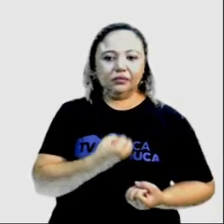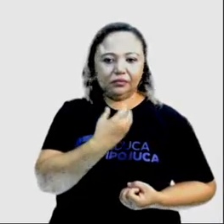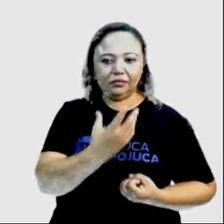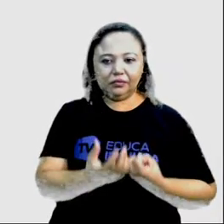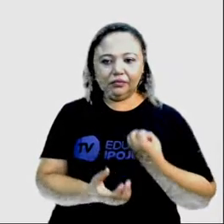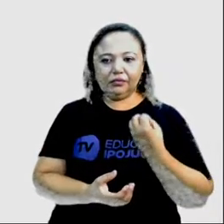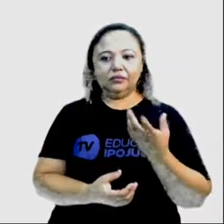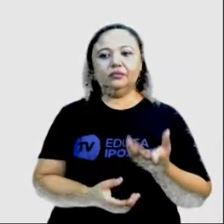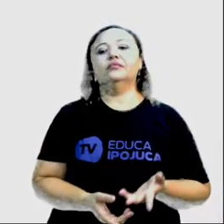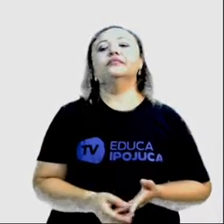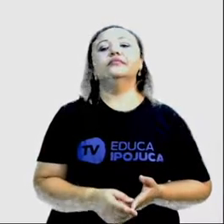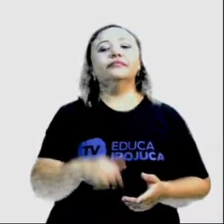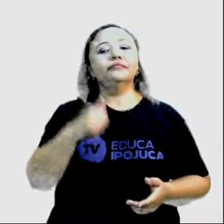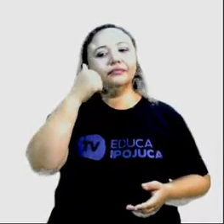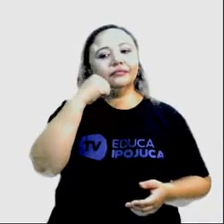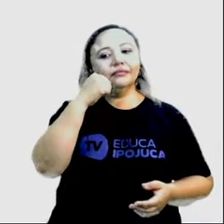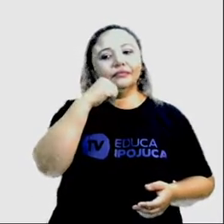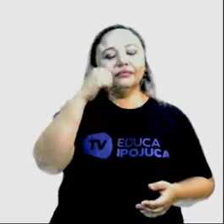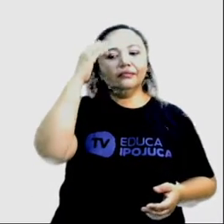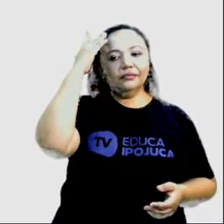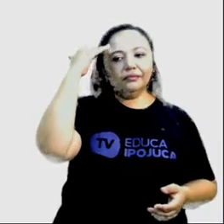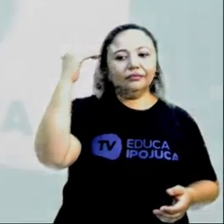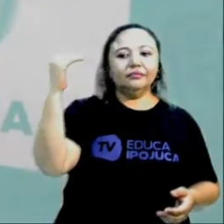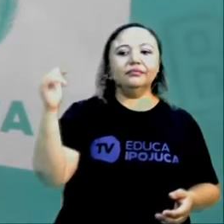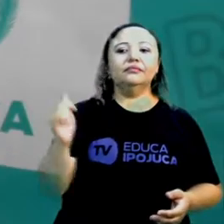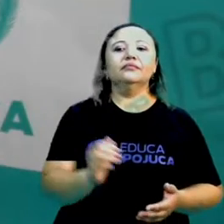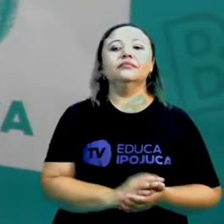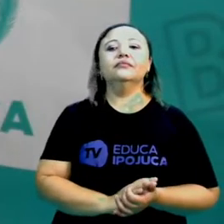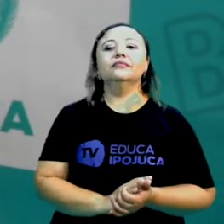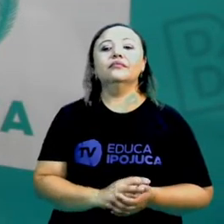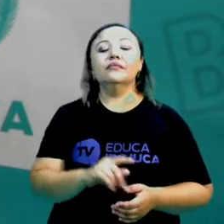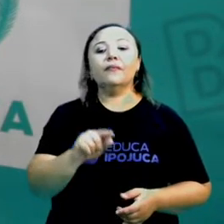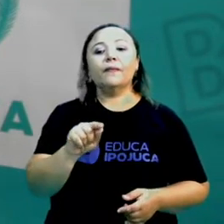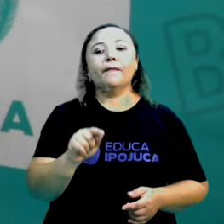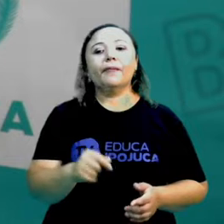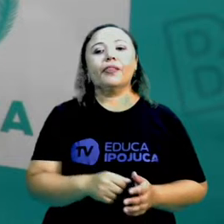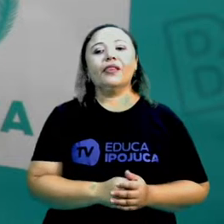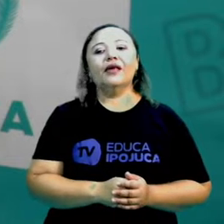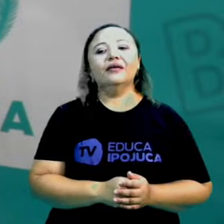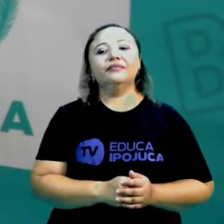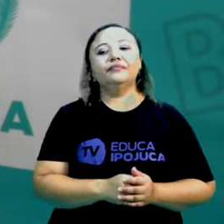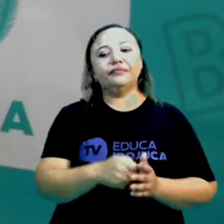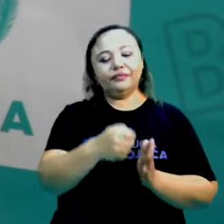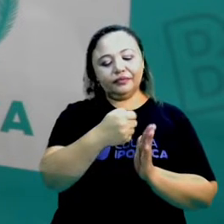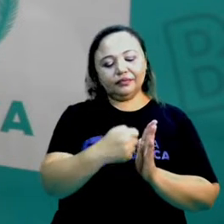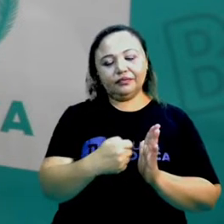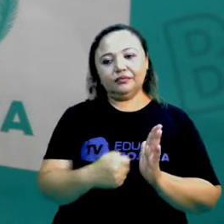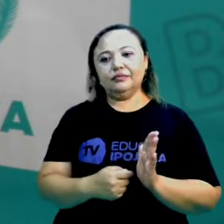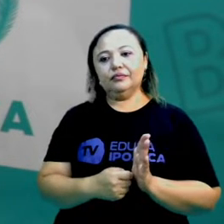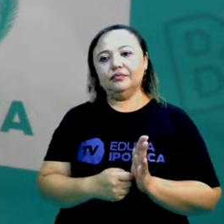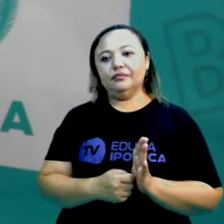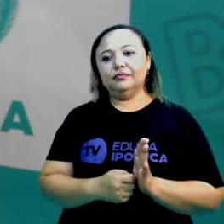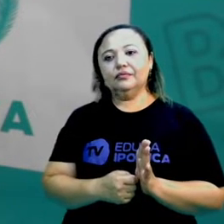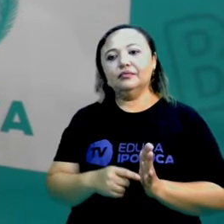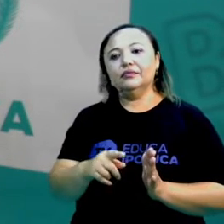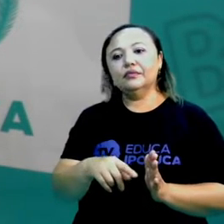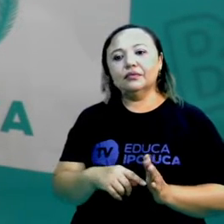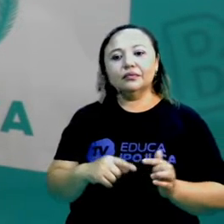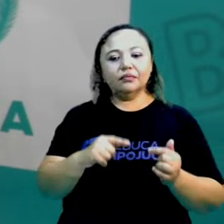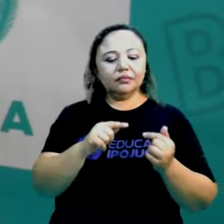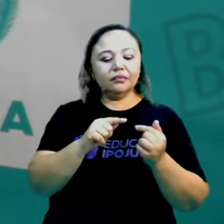Graça Battistuzzi, né? Graça Battistuzzi é a escritora desse texto. E